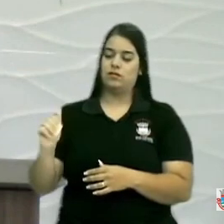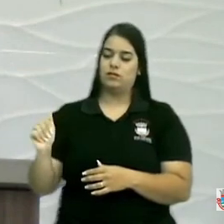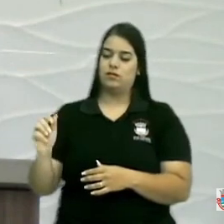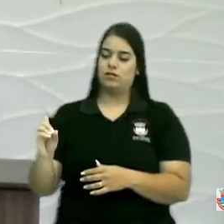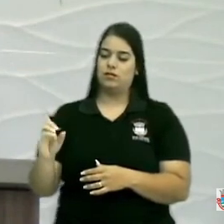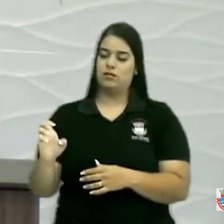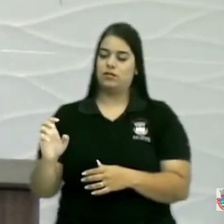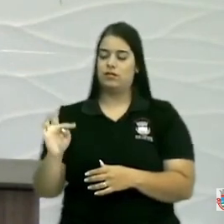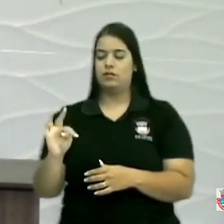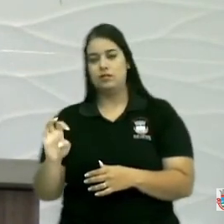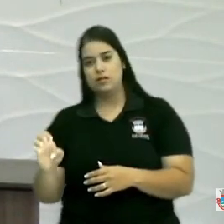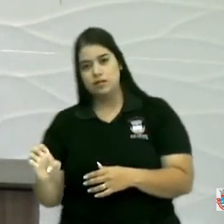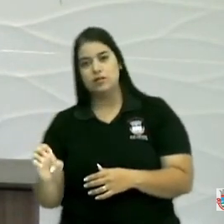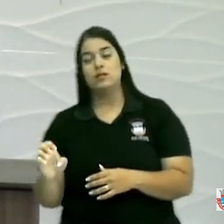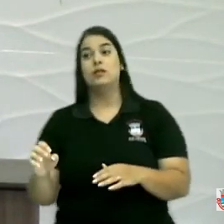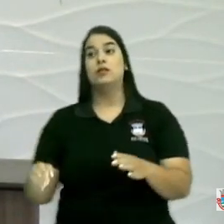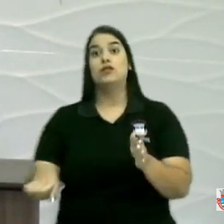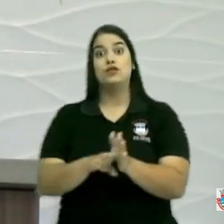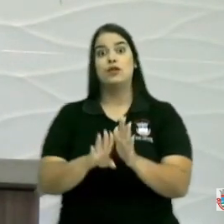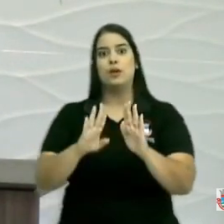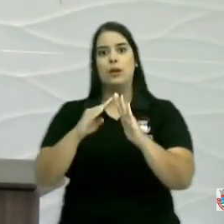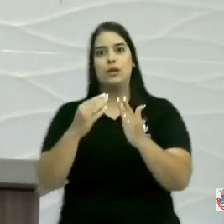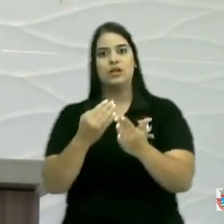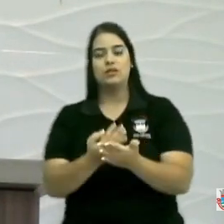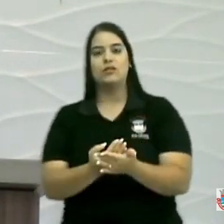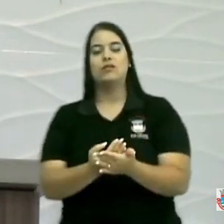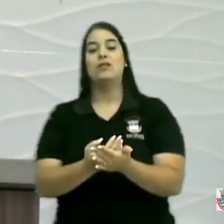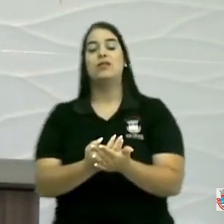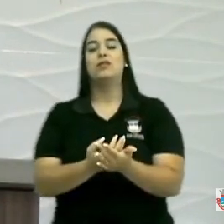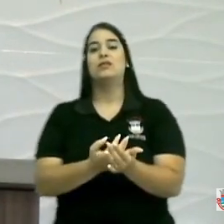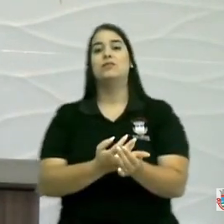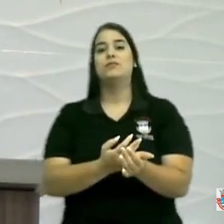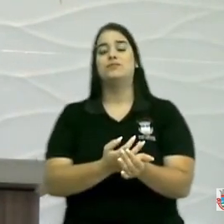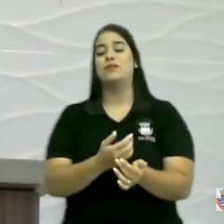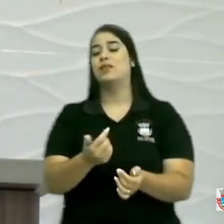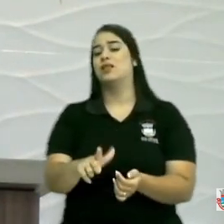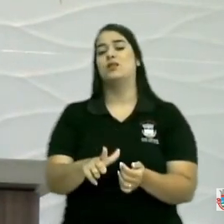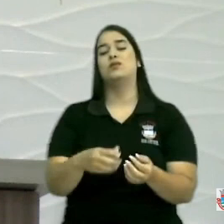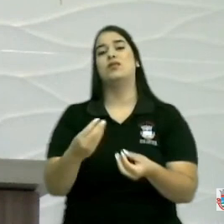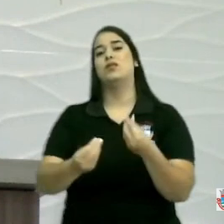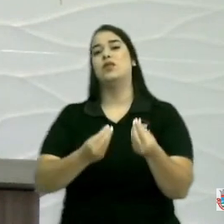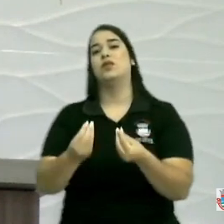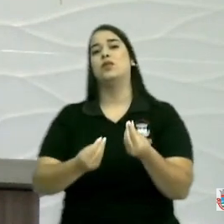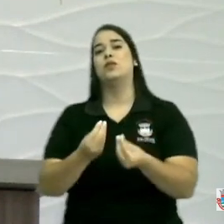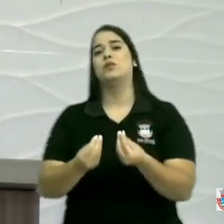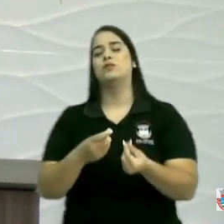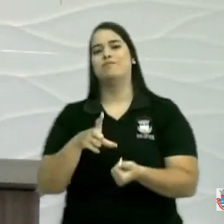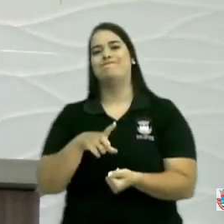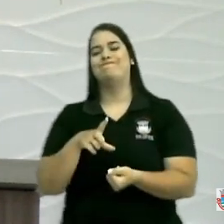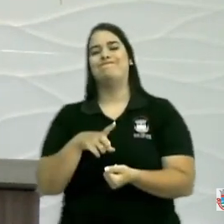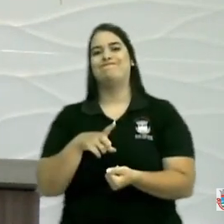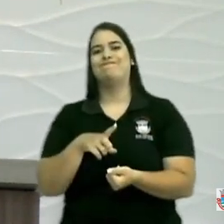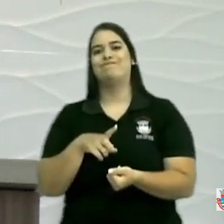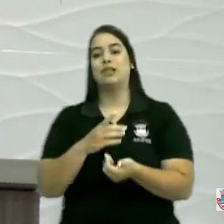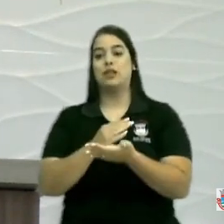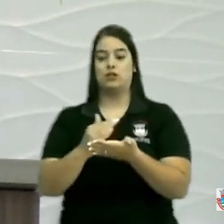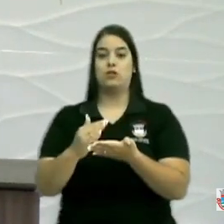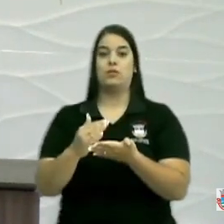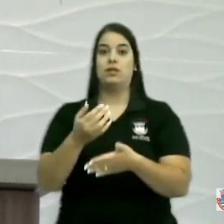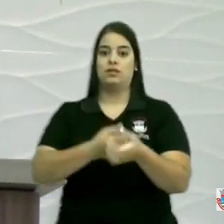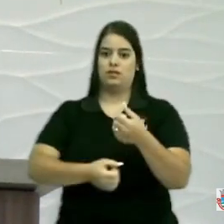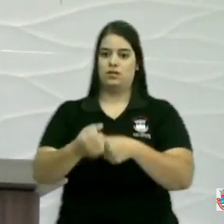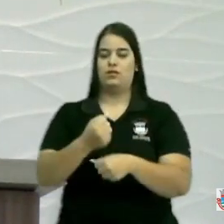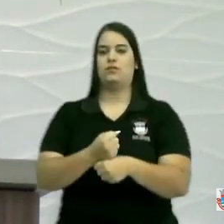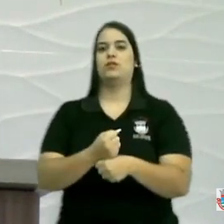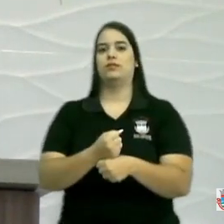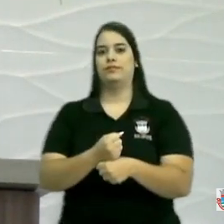transição do governo, e quando a gente chegou na escola, a escola não tinha condições de funcionamento, nem para iniciar o ano letivo. E a